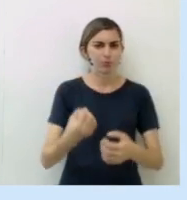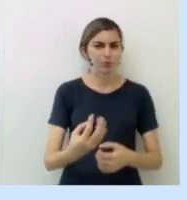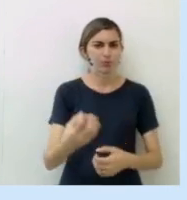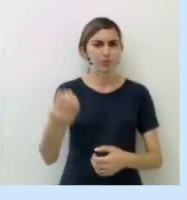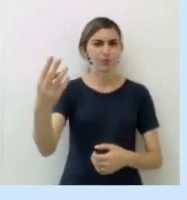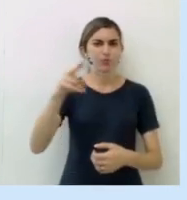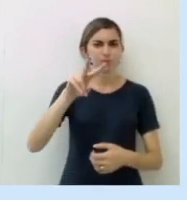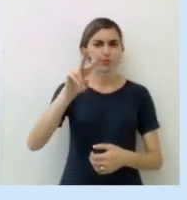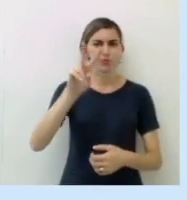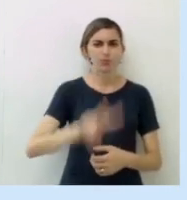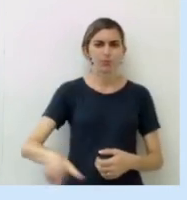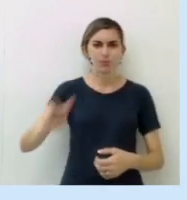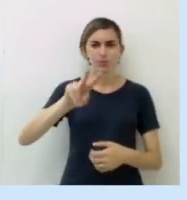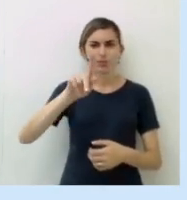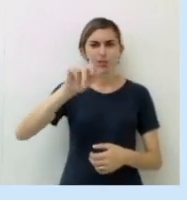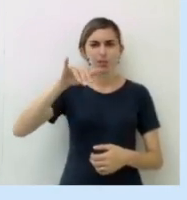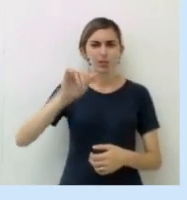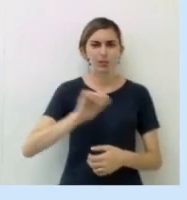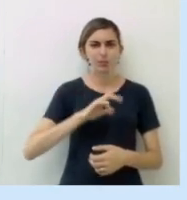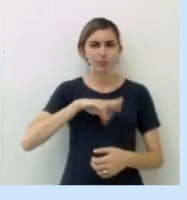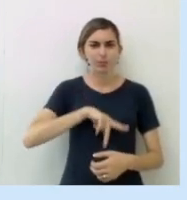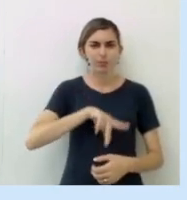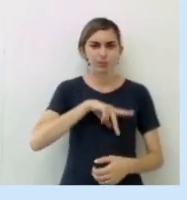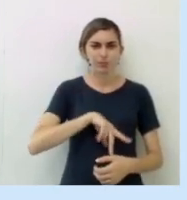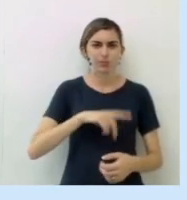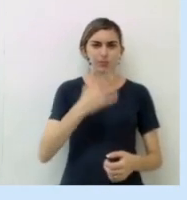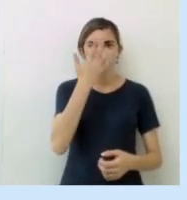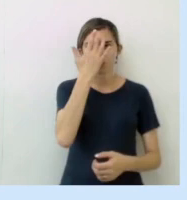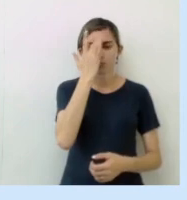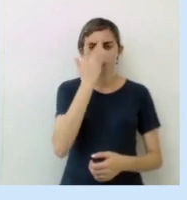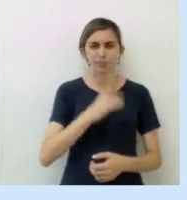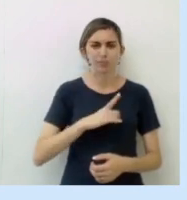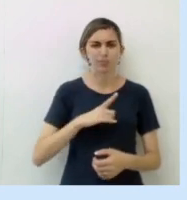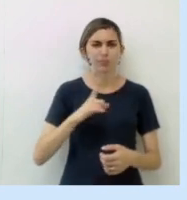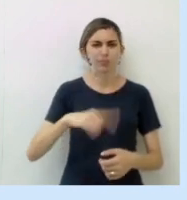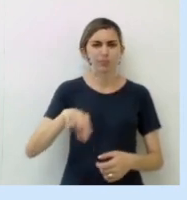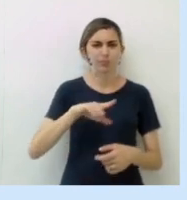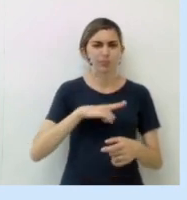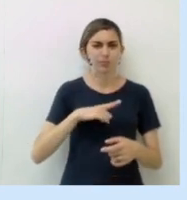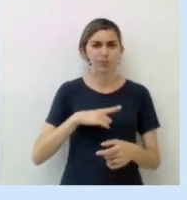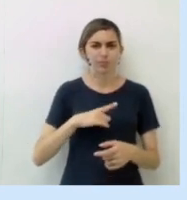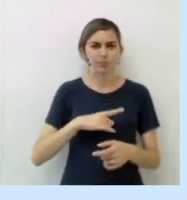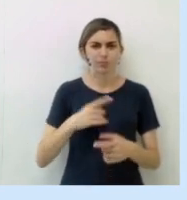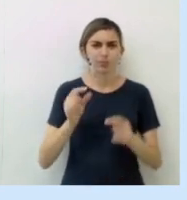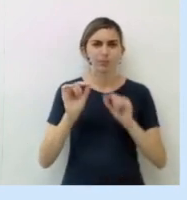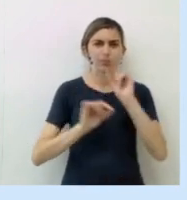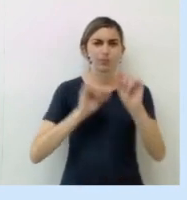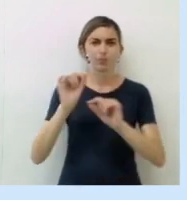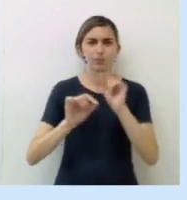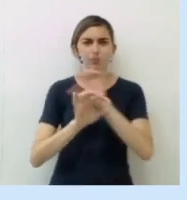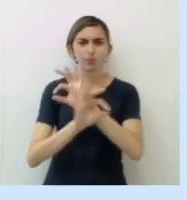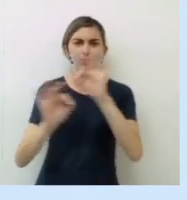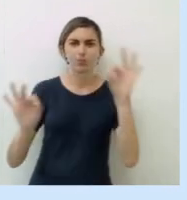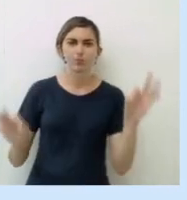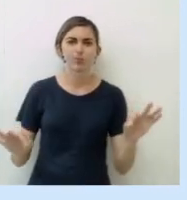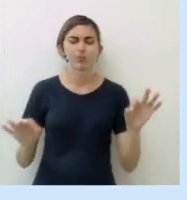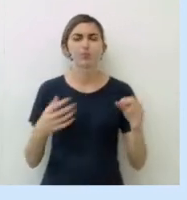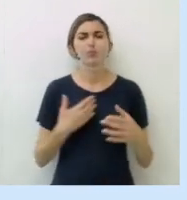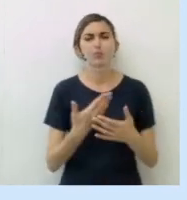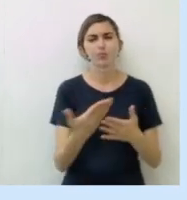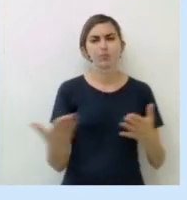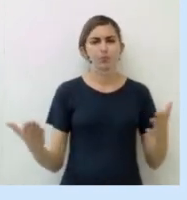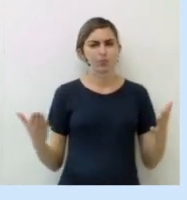Vasco da Gama, de Portugal às Índias. E nós temos a seguinte questão: o que seria o maravilhoso? Esse